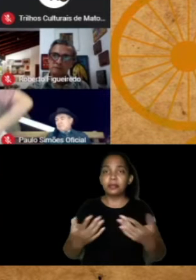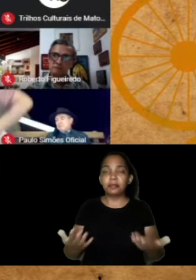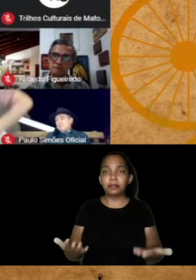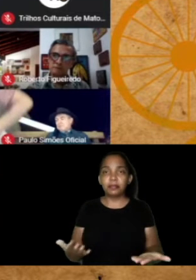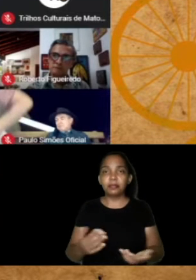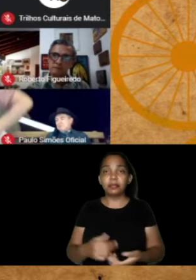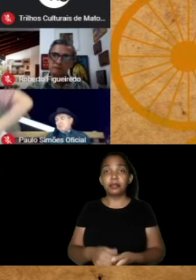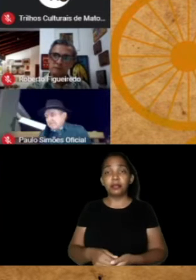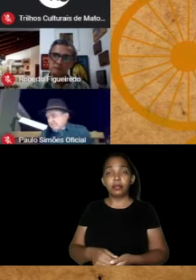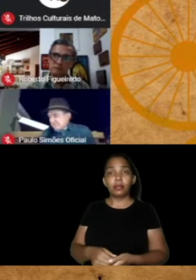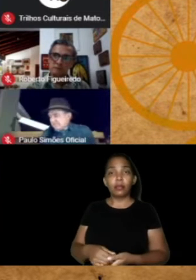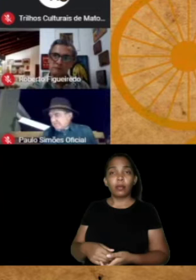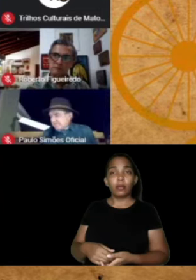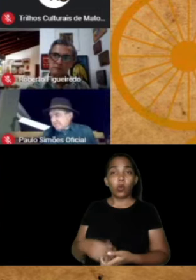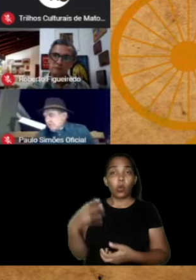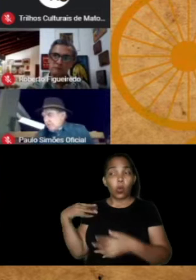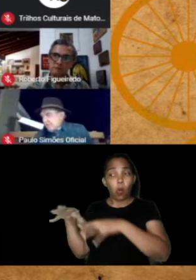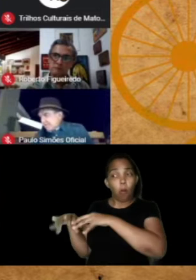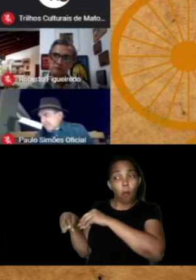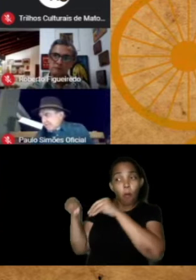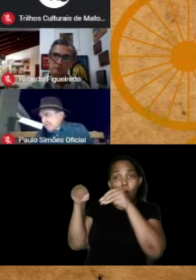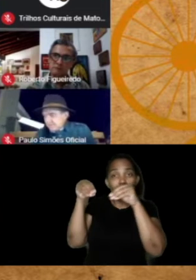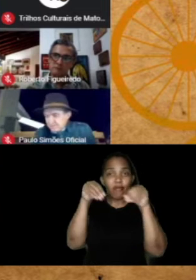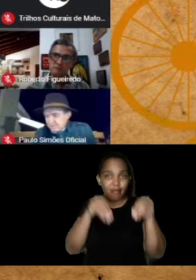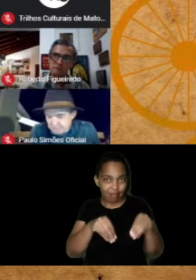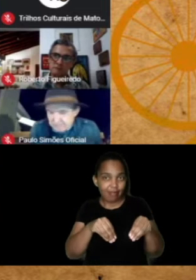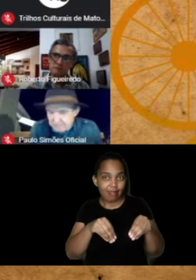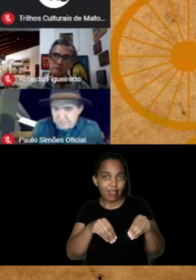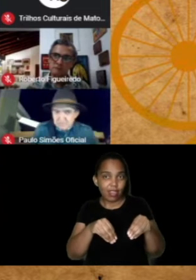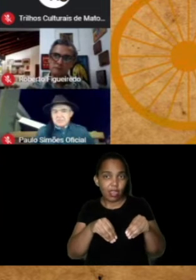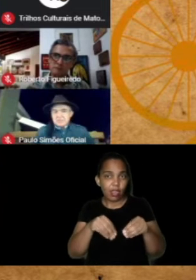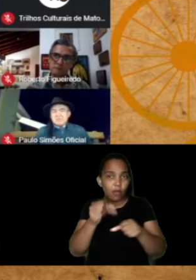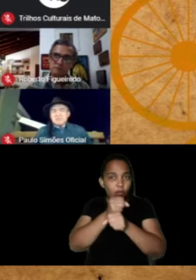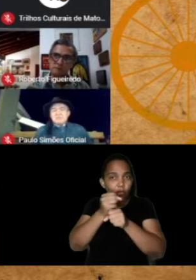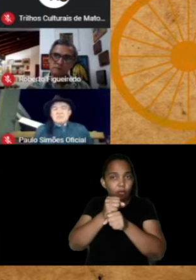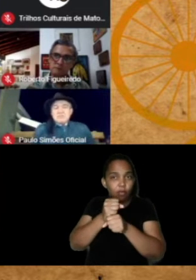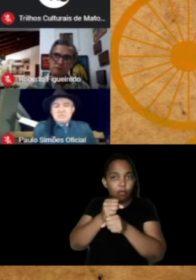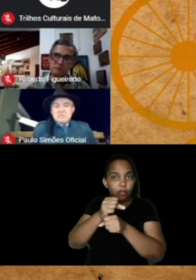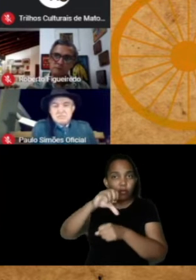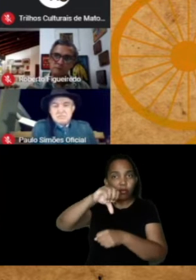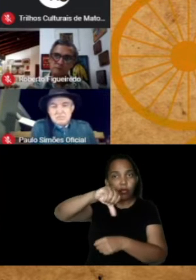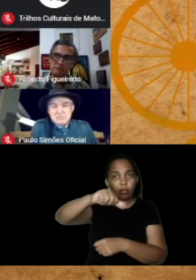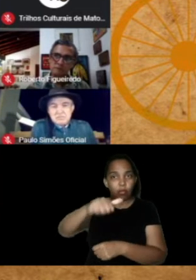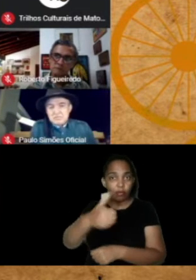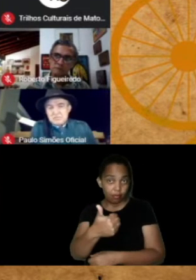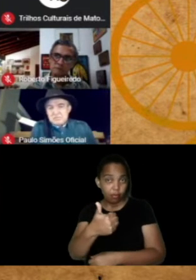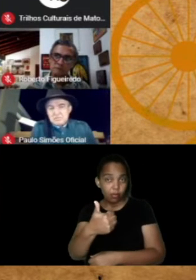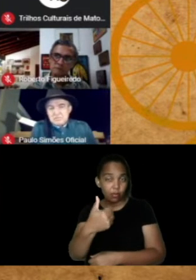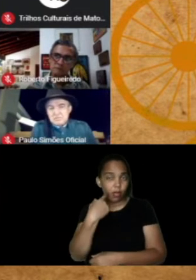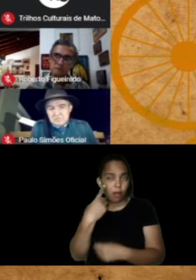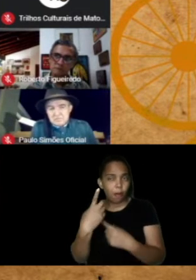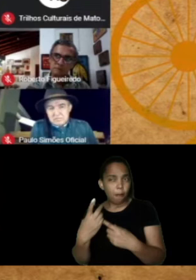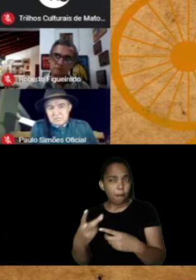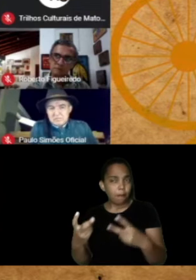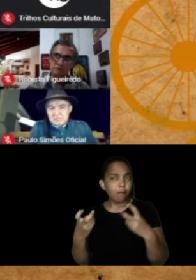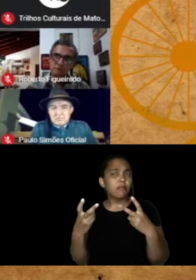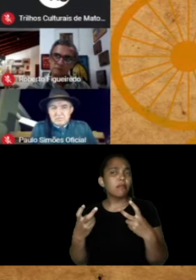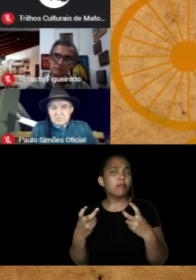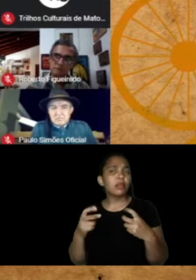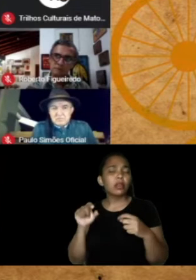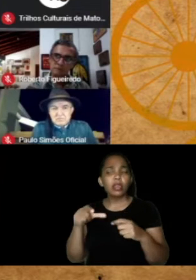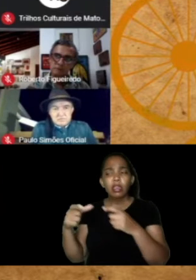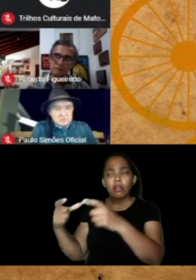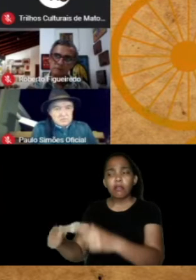Porque quando eu vim para cá em 91, me chamou a atenção o fato dessa vila ter as